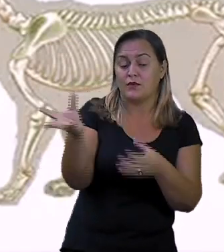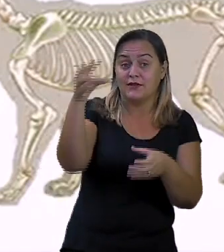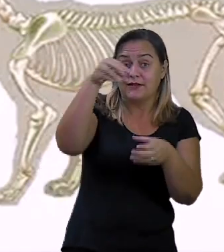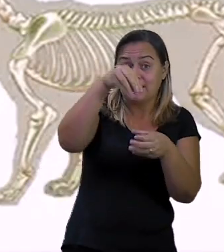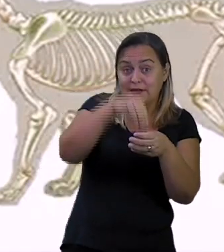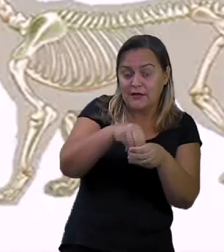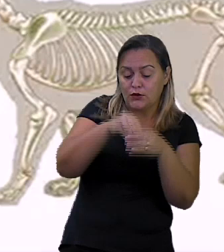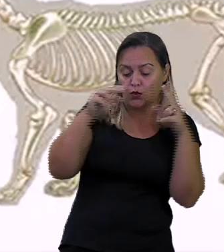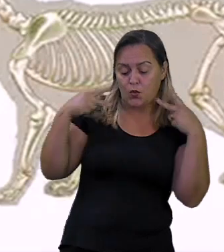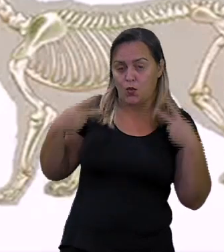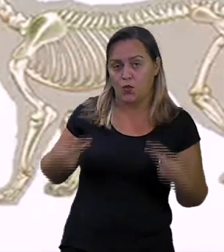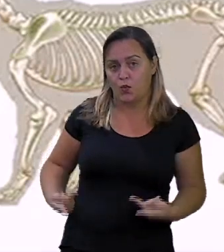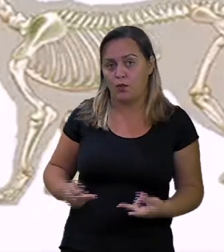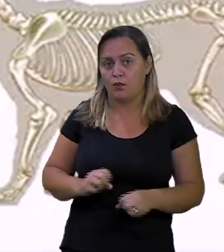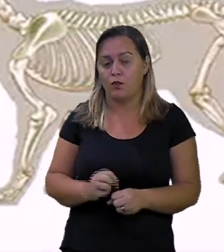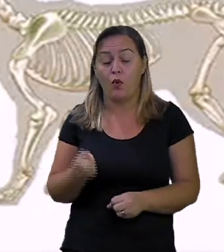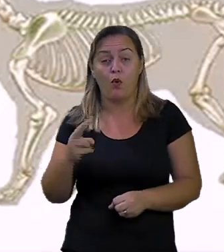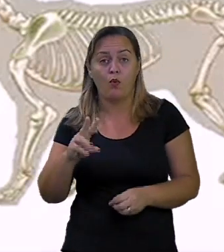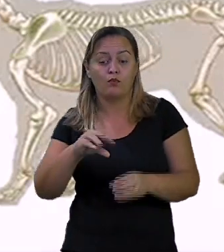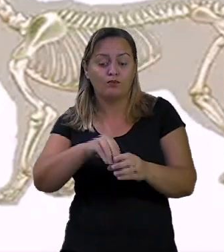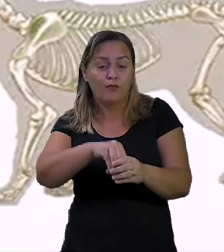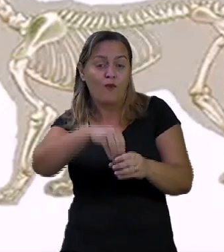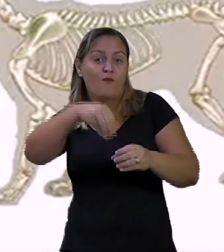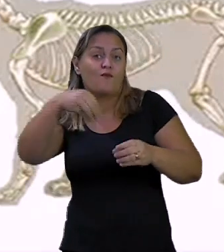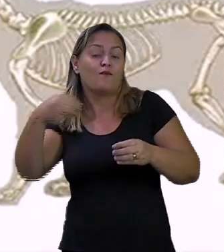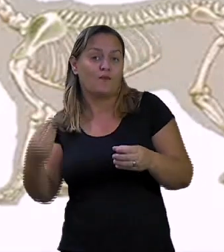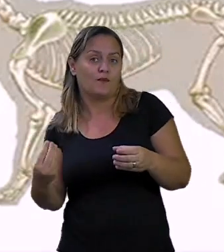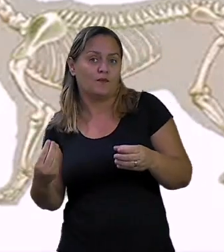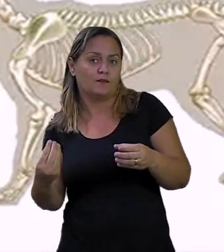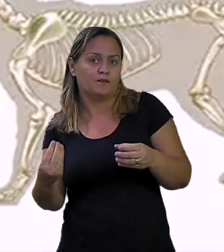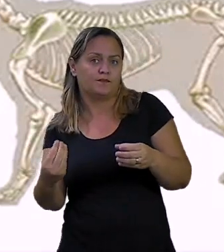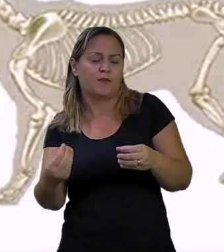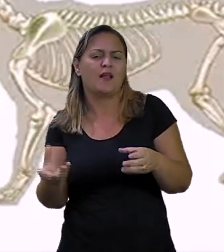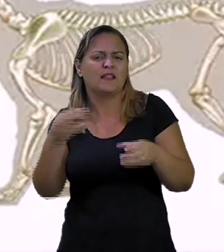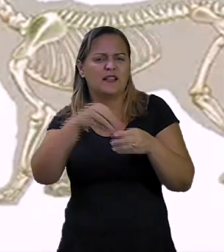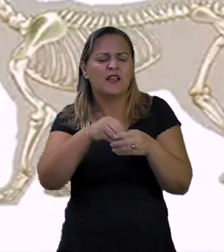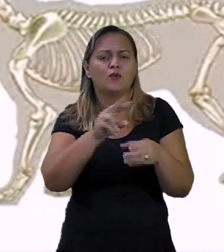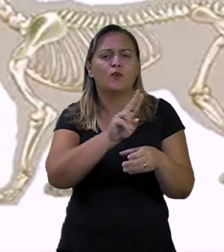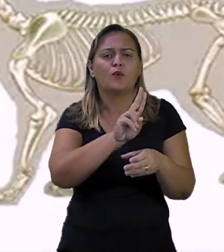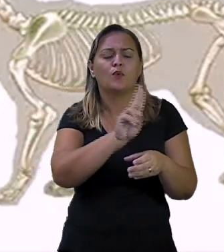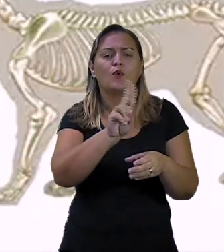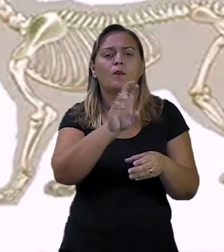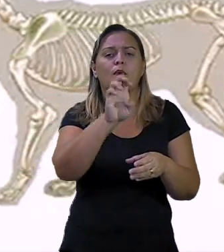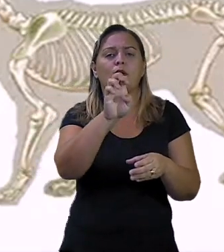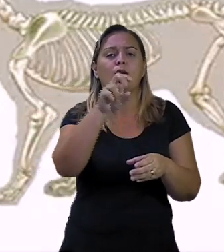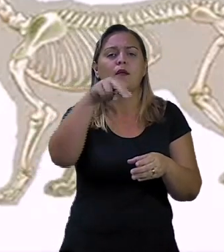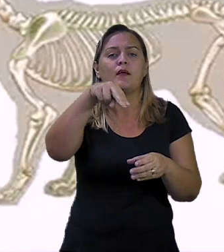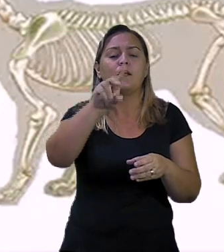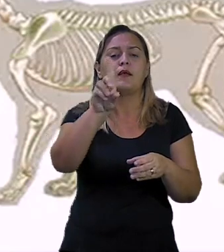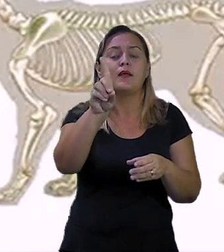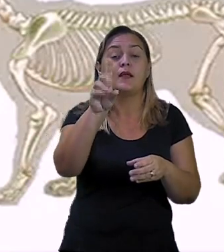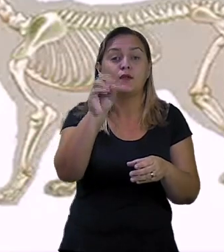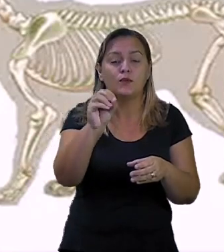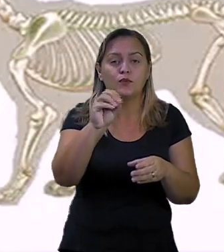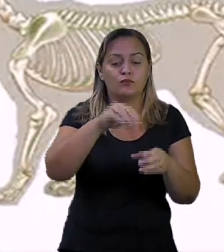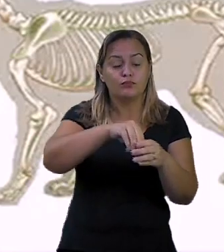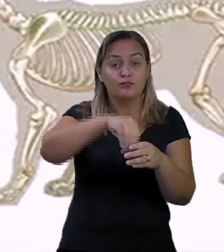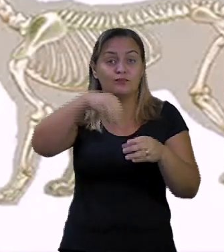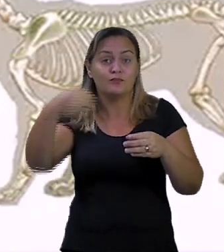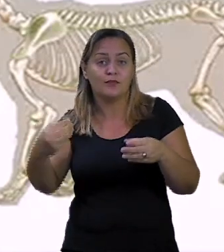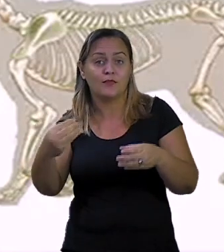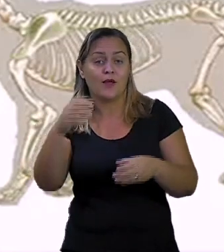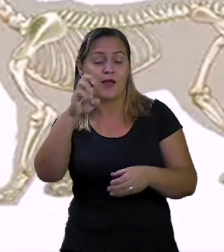dentro exo é aquele esqueleto que protege o animal está por fora e aí